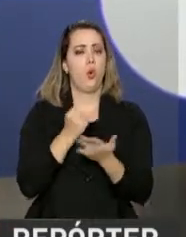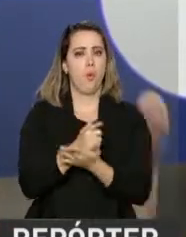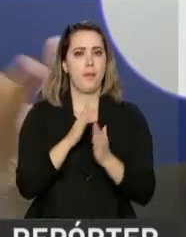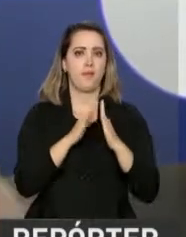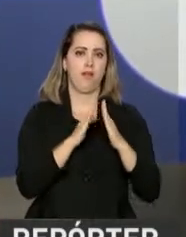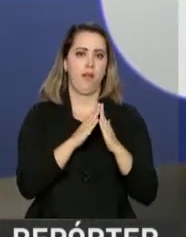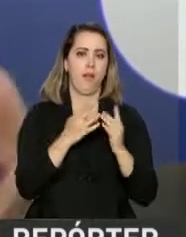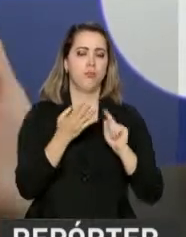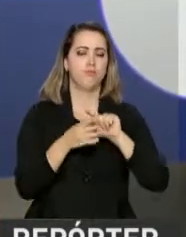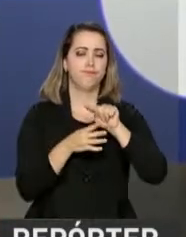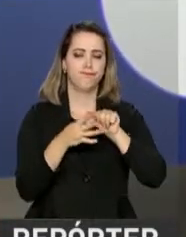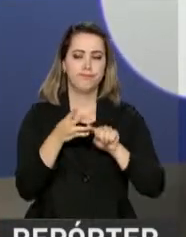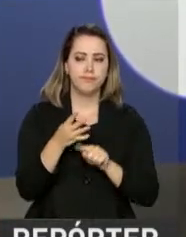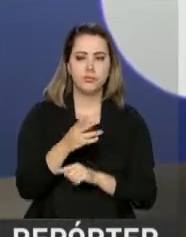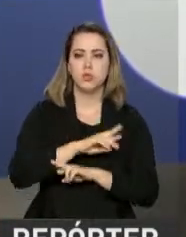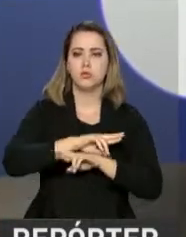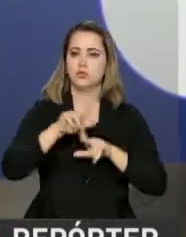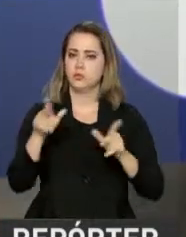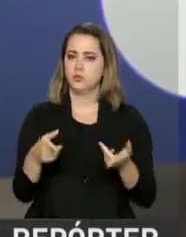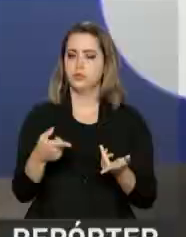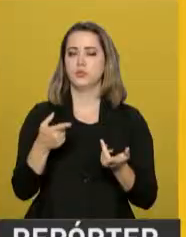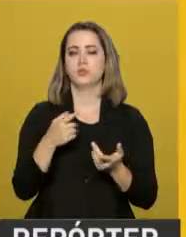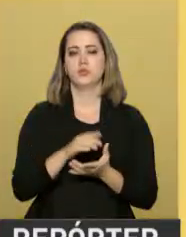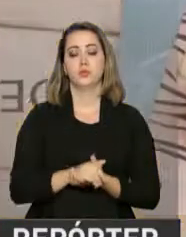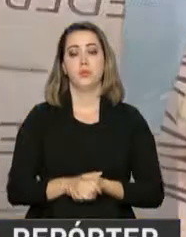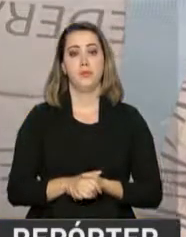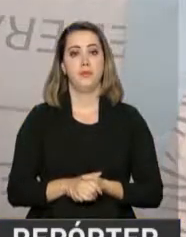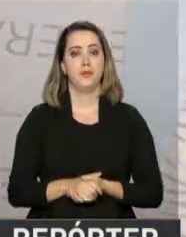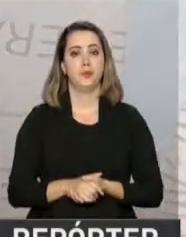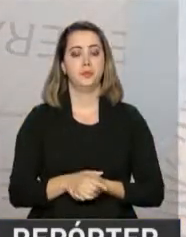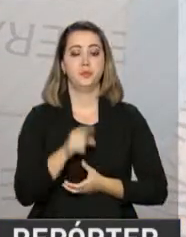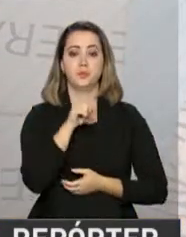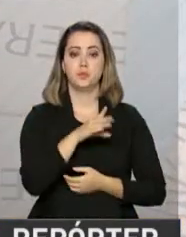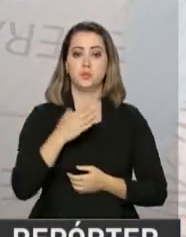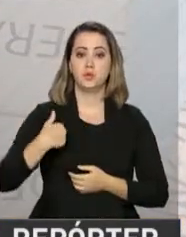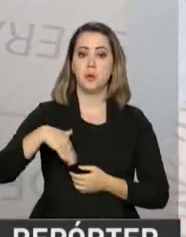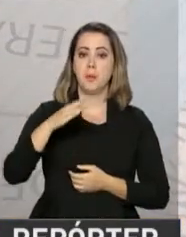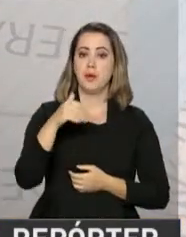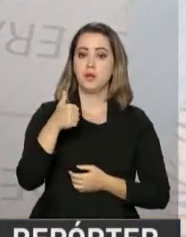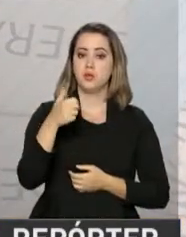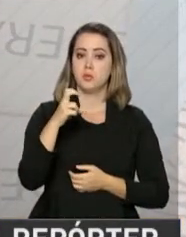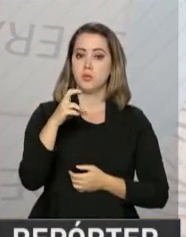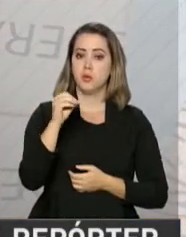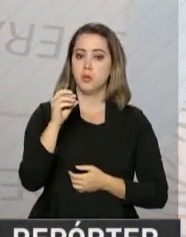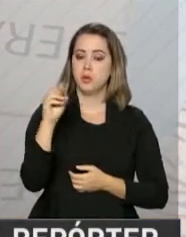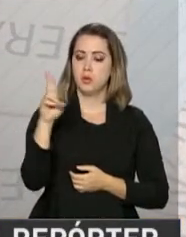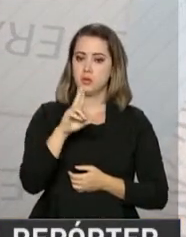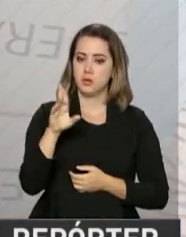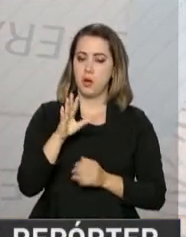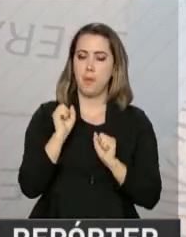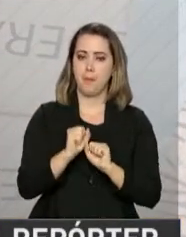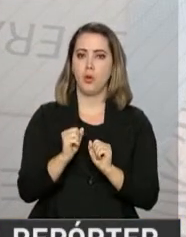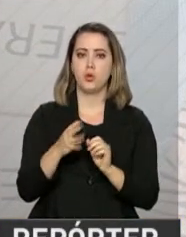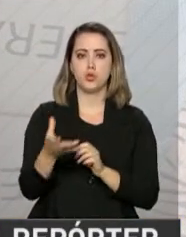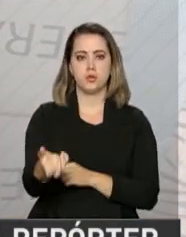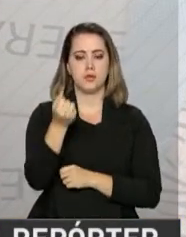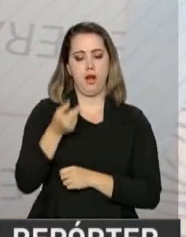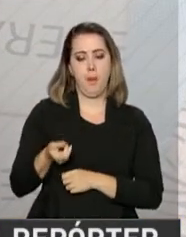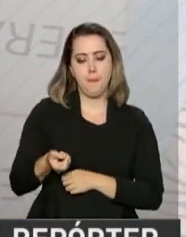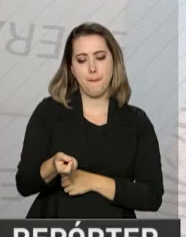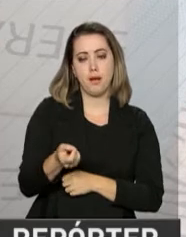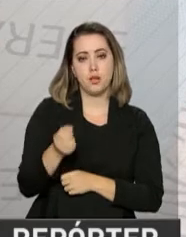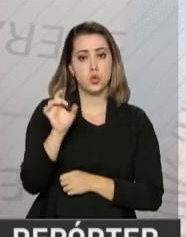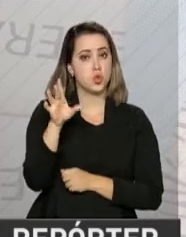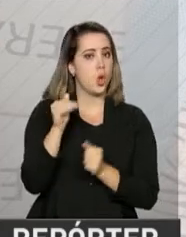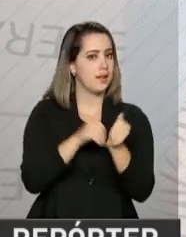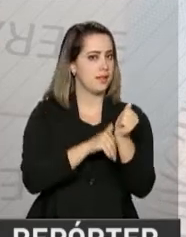e fica entre os outros motivos de saque valores de até 1.500 reais podem ser sacados no autoatendimento com